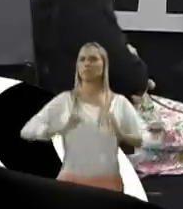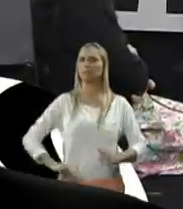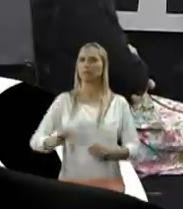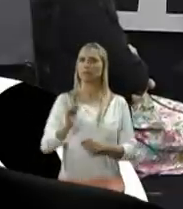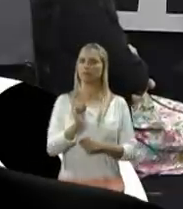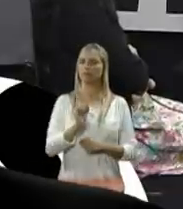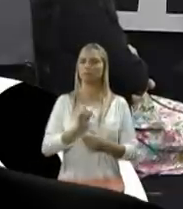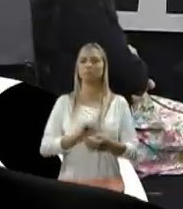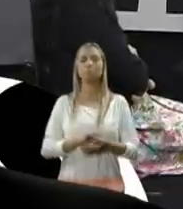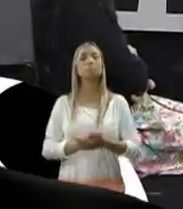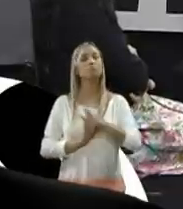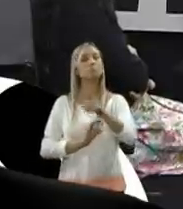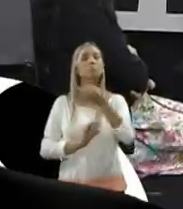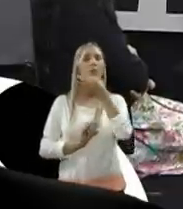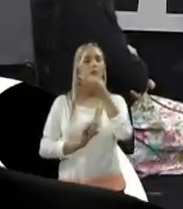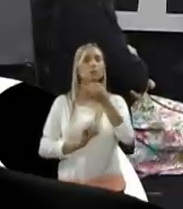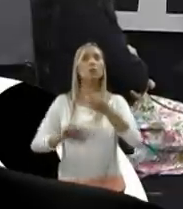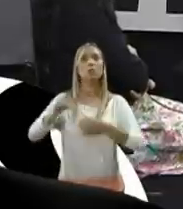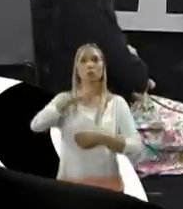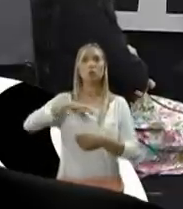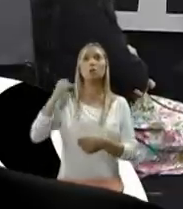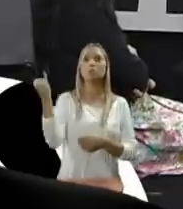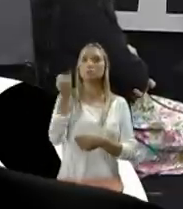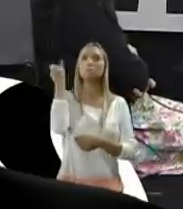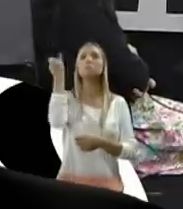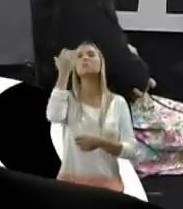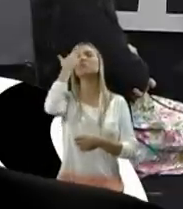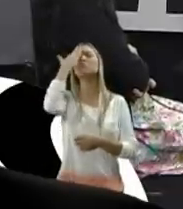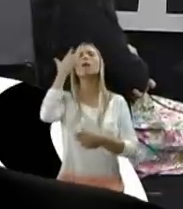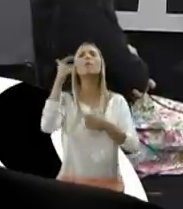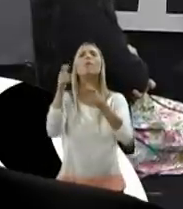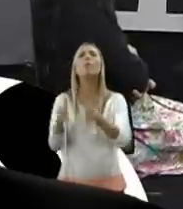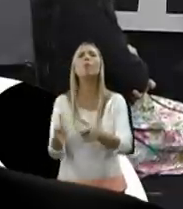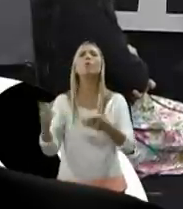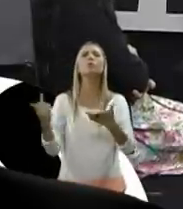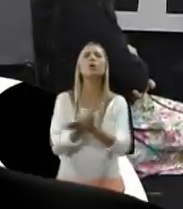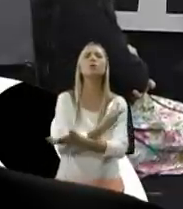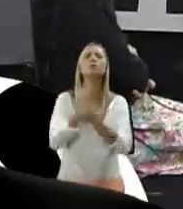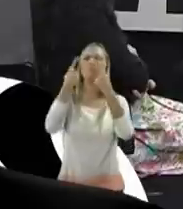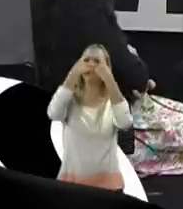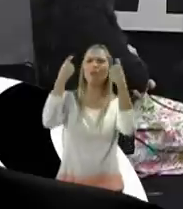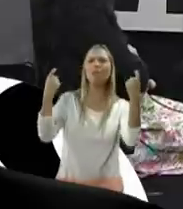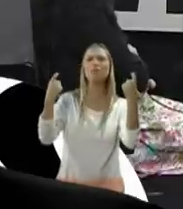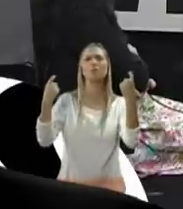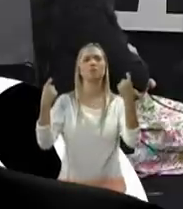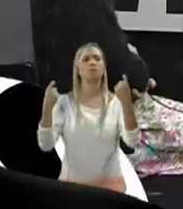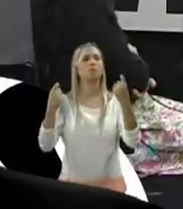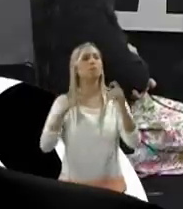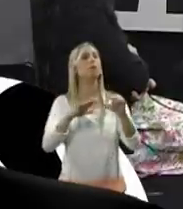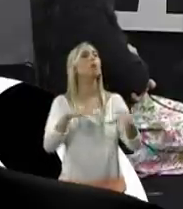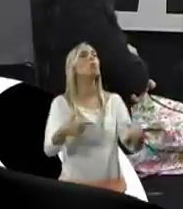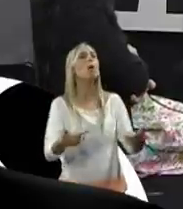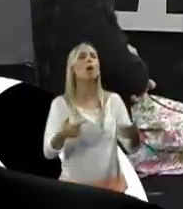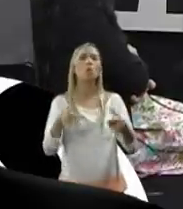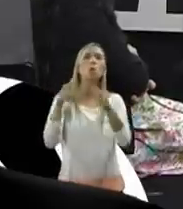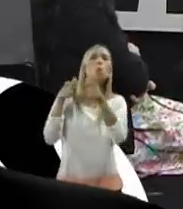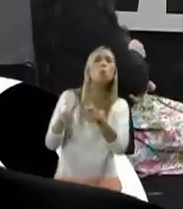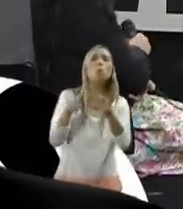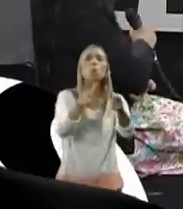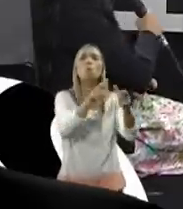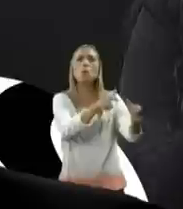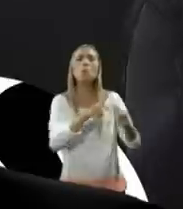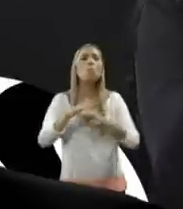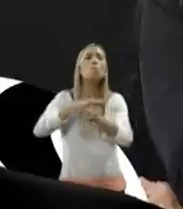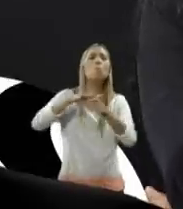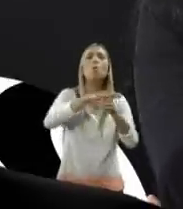reconhecer essa violência do lugar onde ela acontece, das relações, das pessoas que estão envolvidas nesse